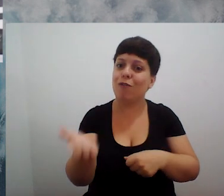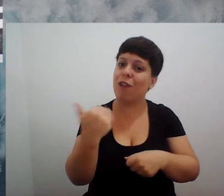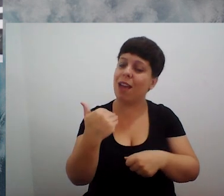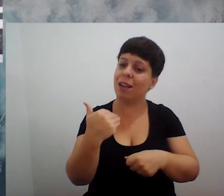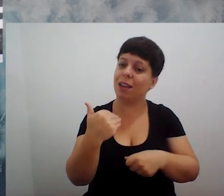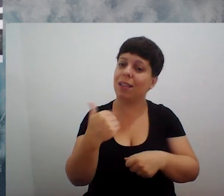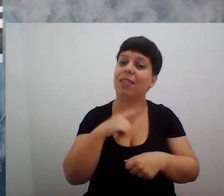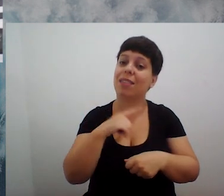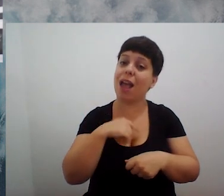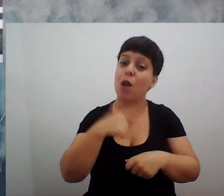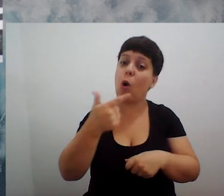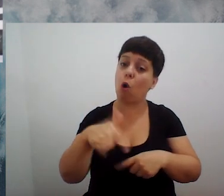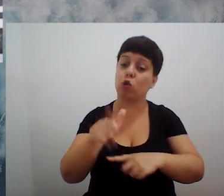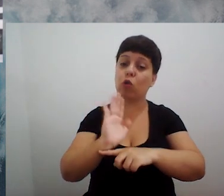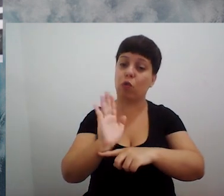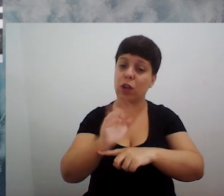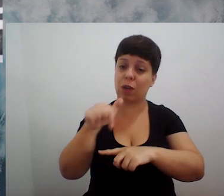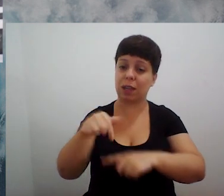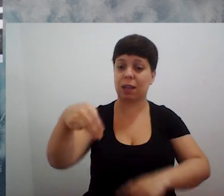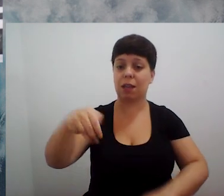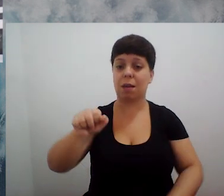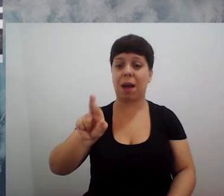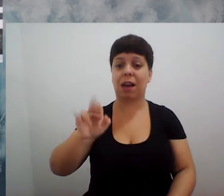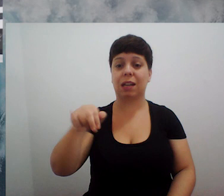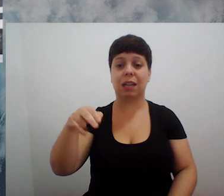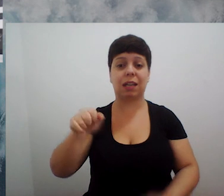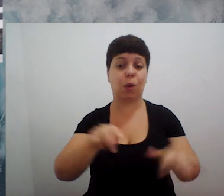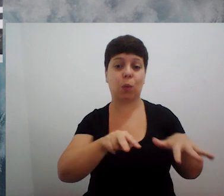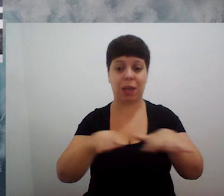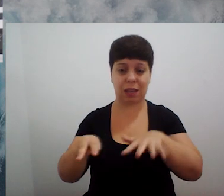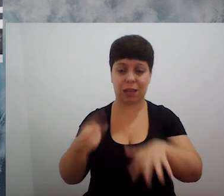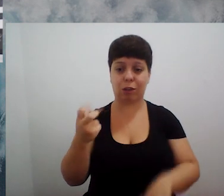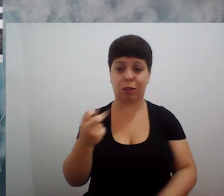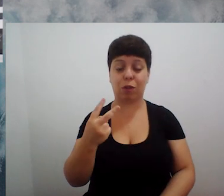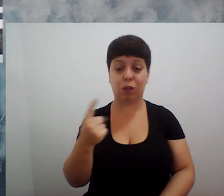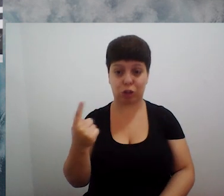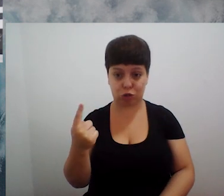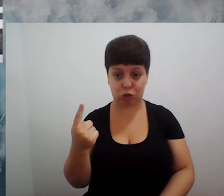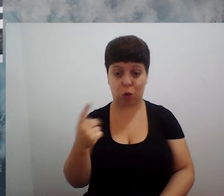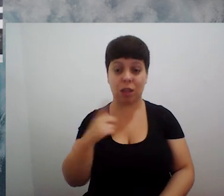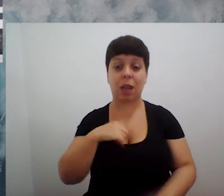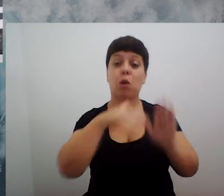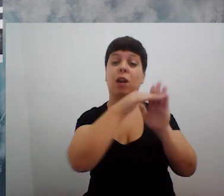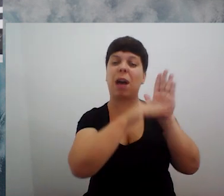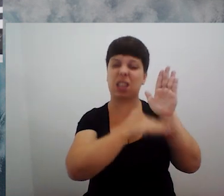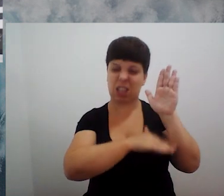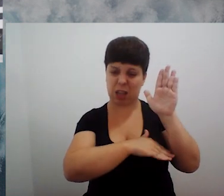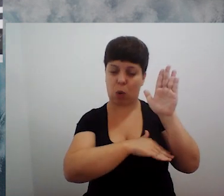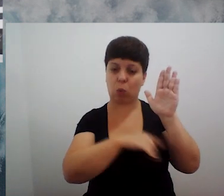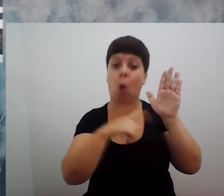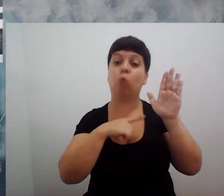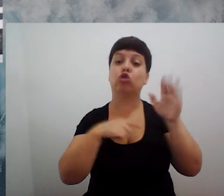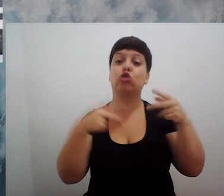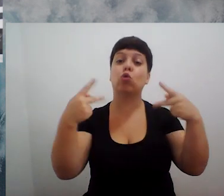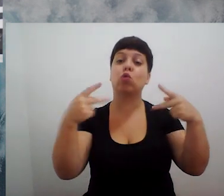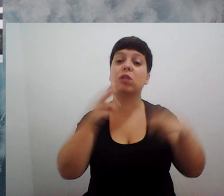nós nos outros episódios da Marina Week 2021. A programação completa está no site